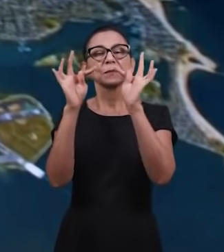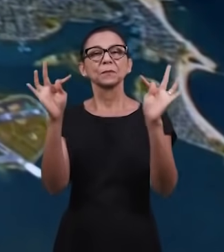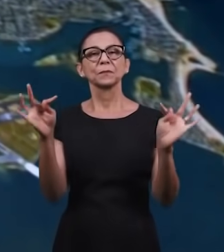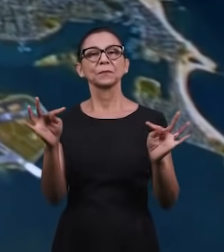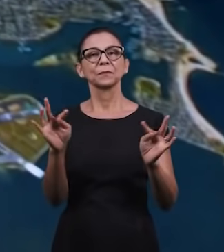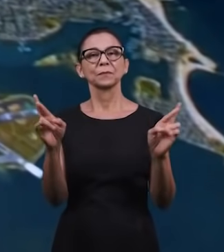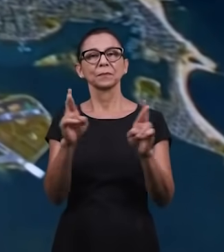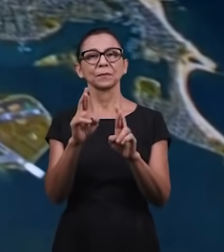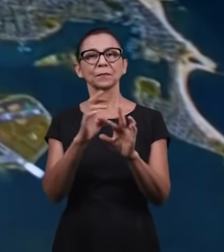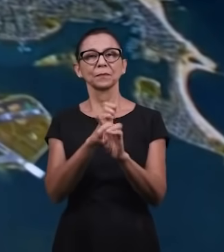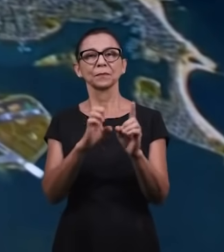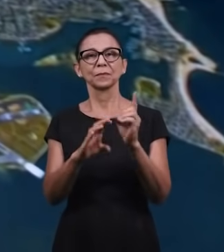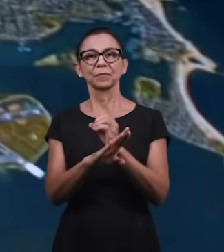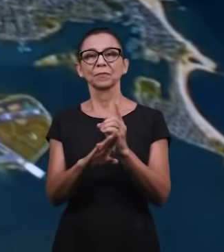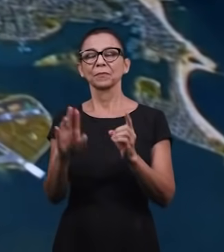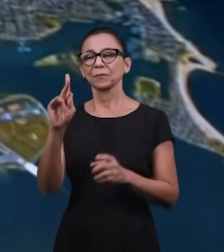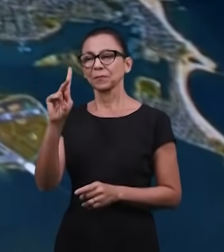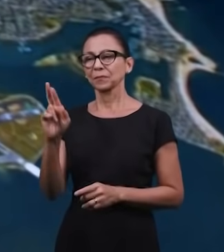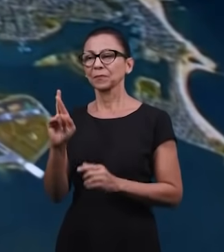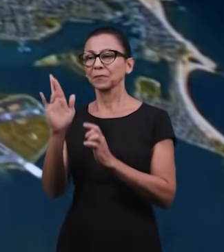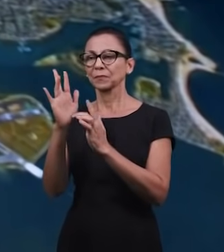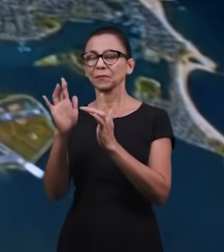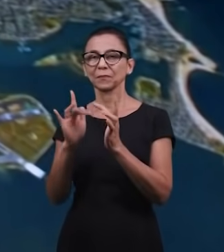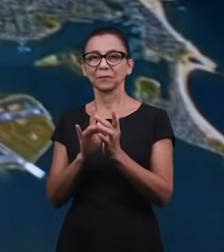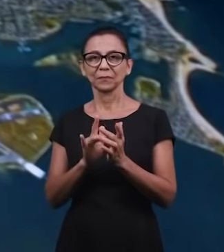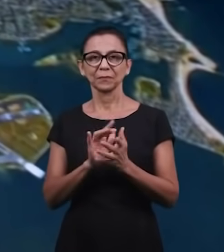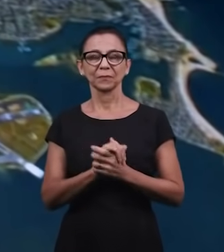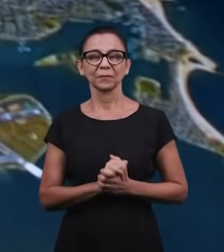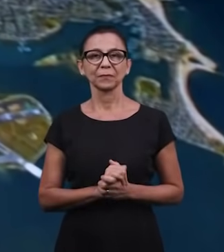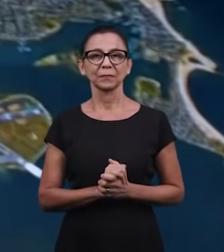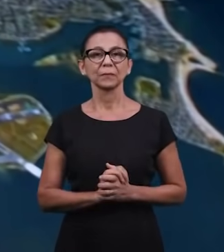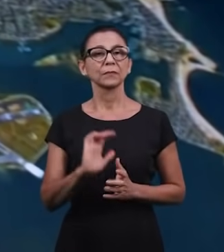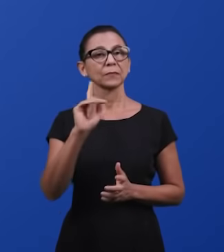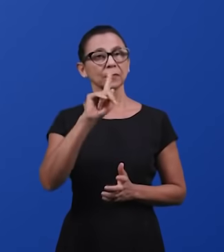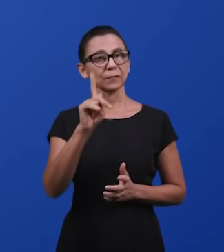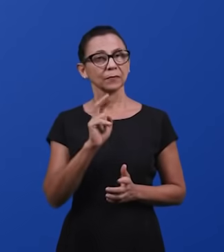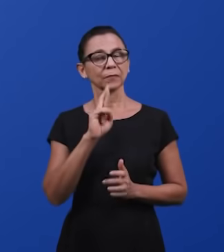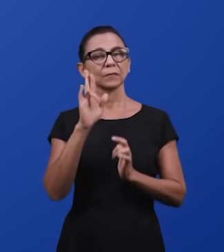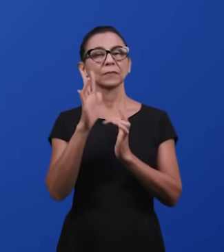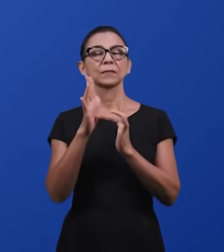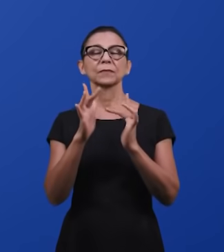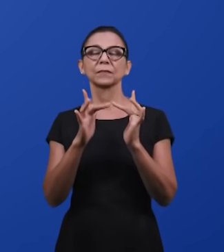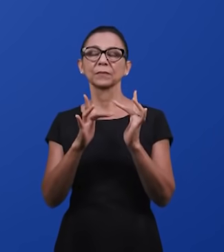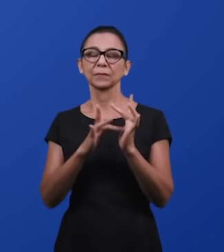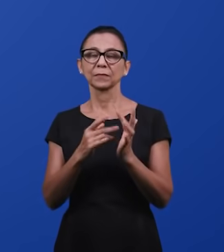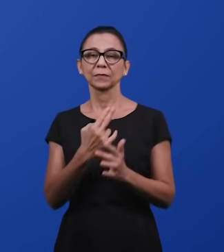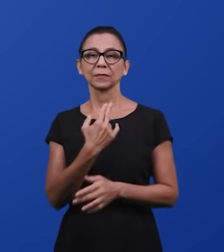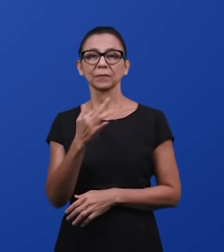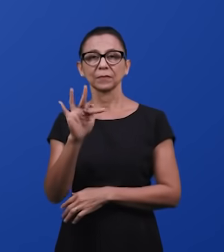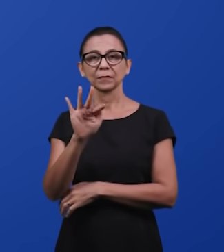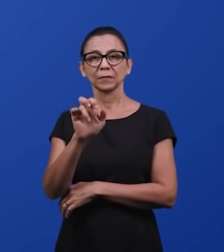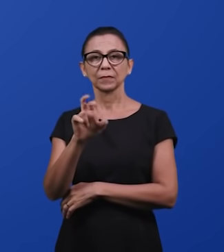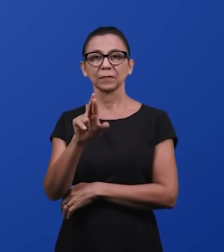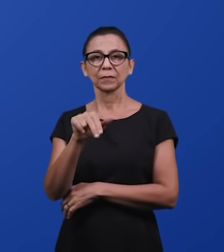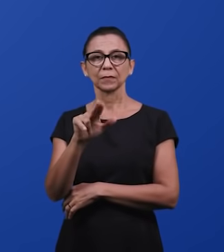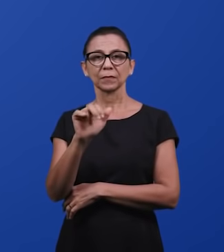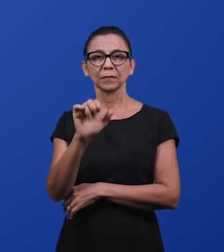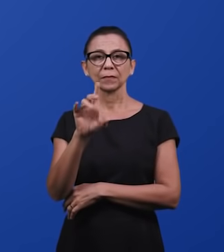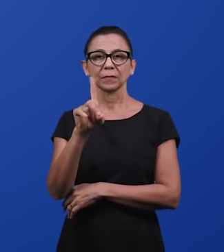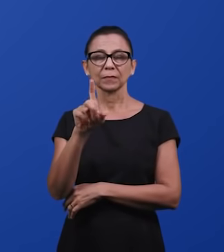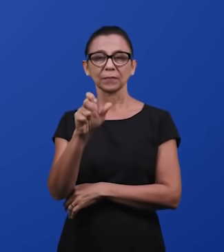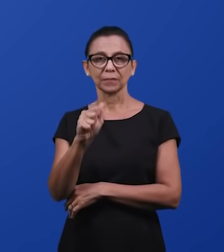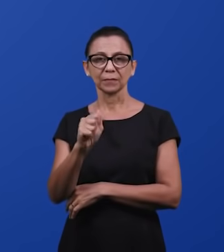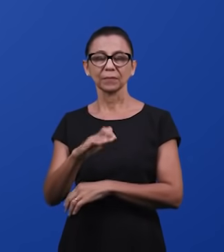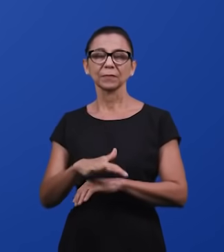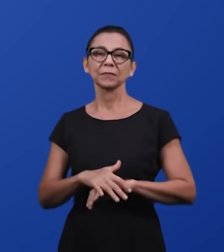testemunho sobre a Escola Bíblica Dominical. Irmã Fernanda, a paz do Senhor Jesus, irmã. A paz do Senhor Jesus, meu nome é Fernanda, sou